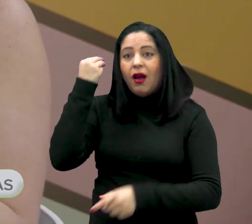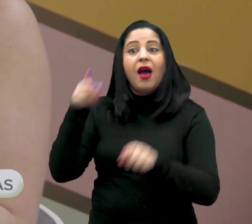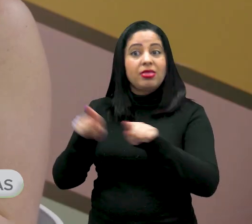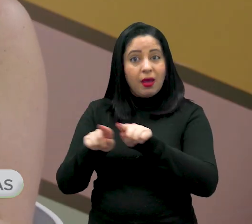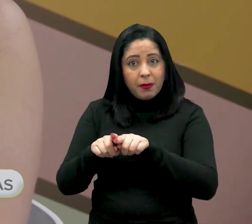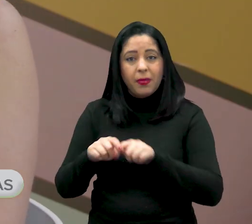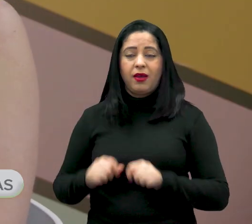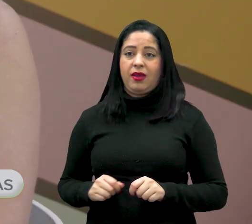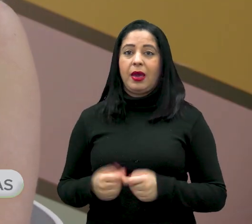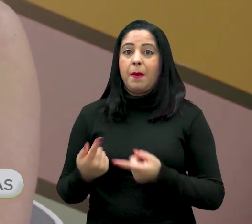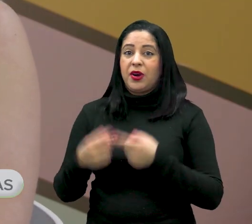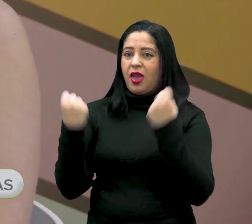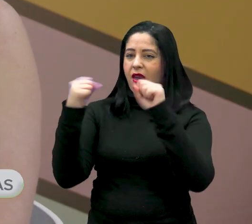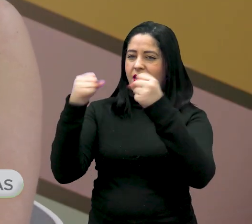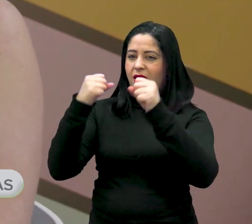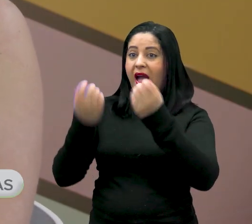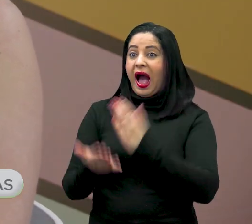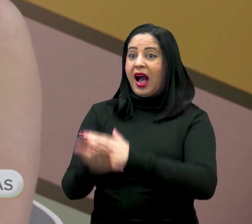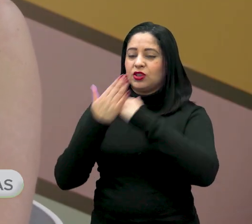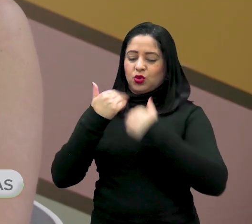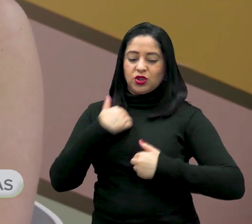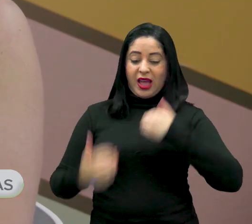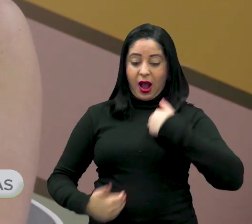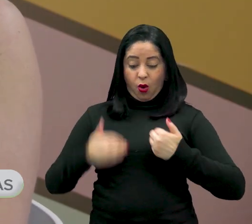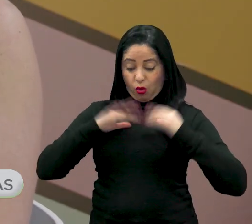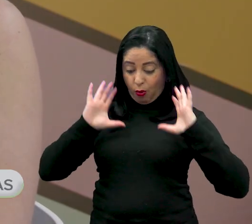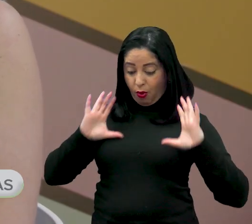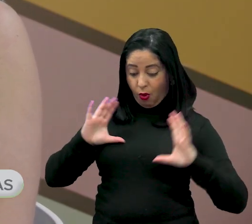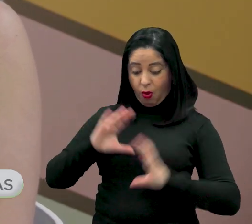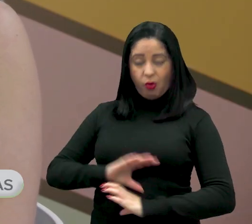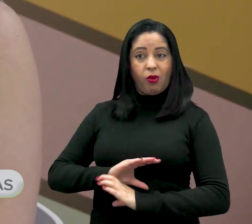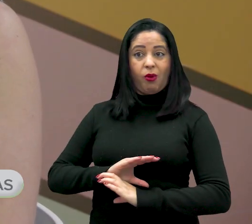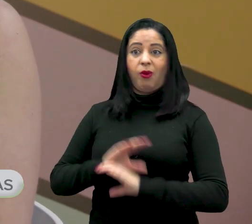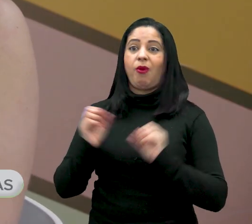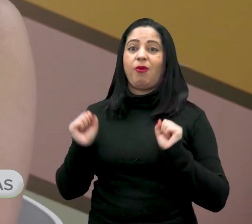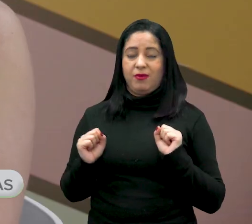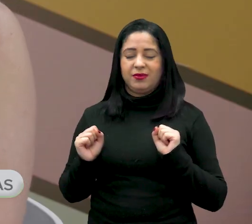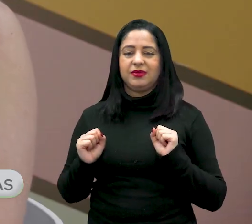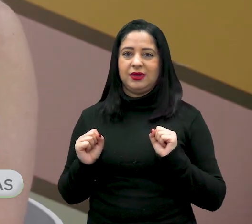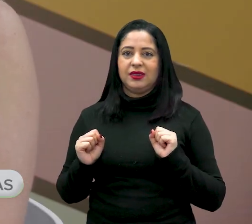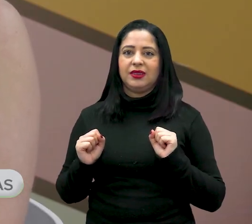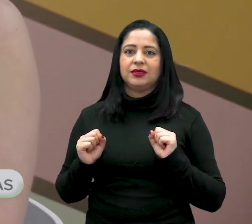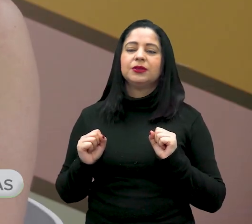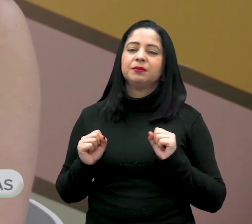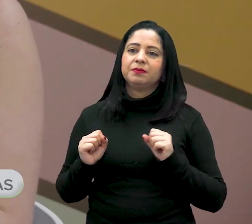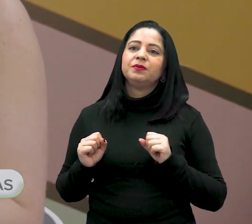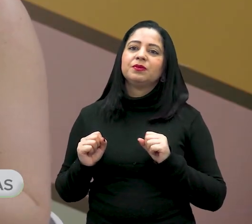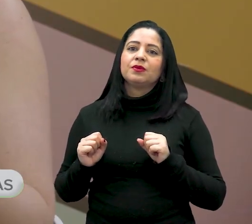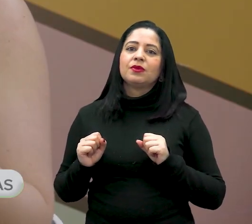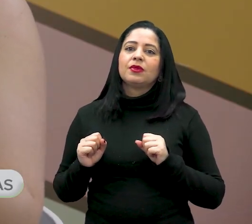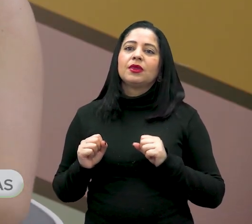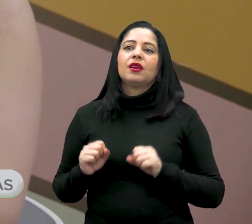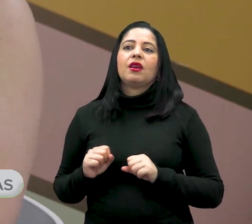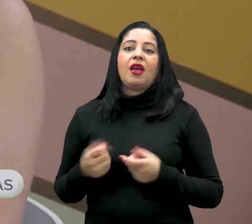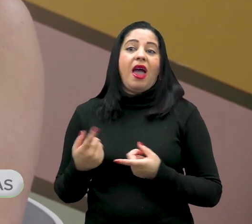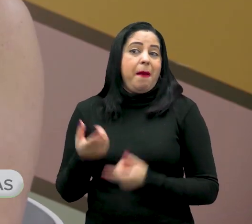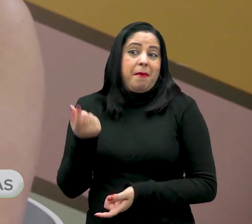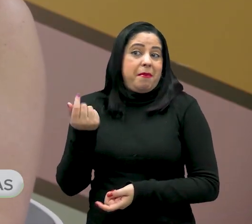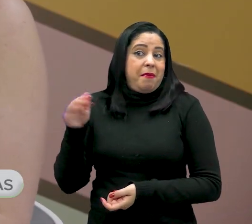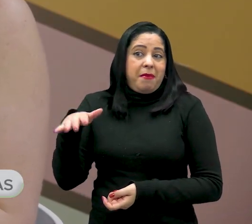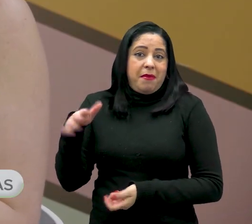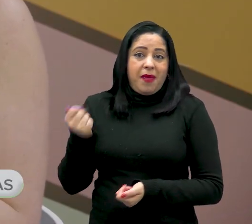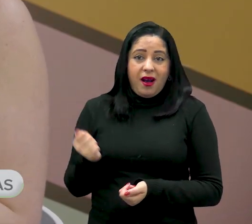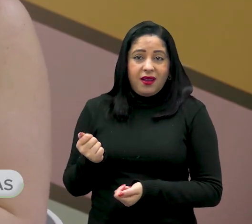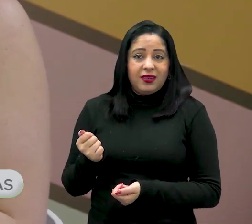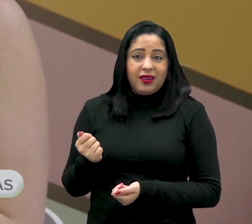ativador do equilíbrio do nosso corpo, né? Mesmo. Então, a gente precisa dela, o grande aliado passado aí, às vezes não gasta